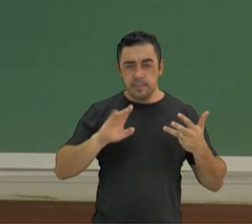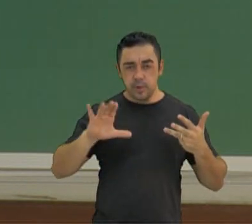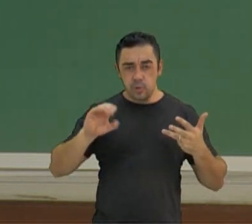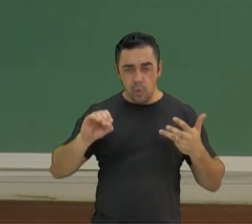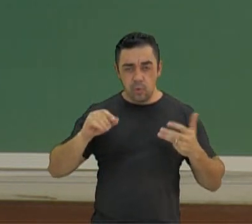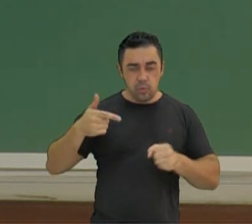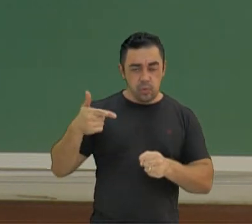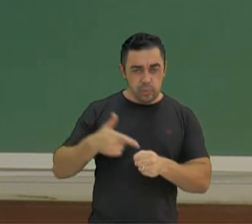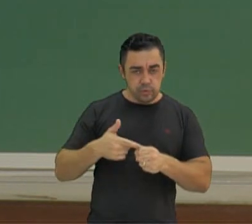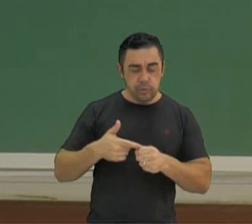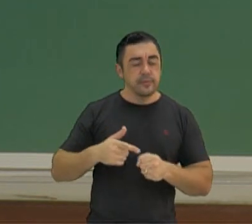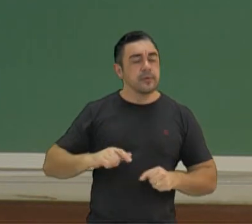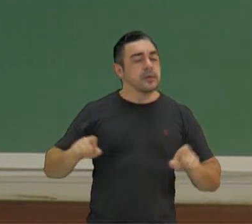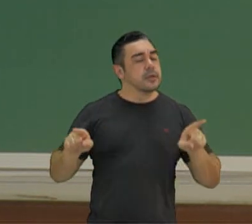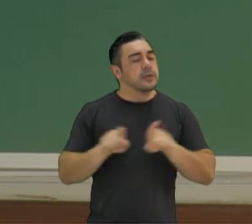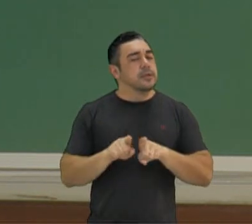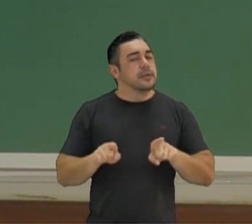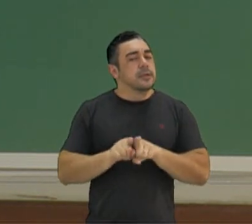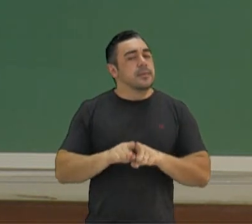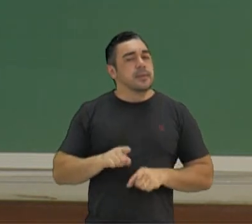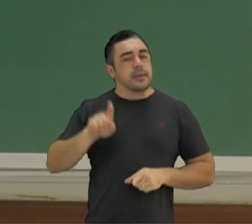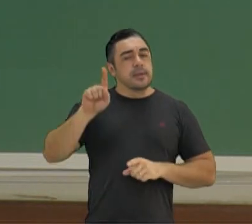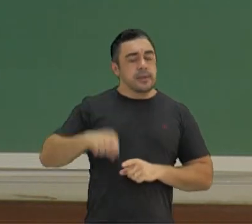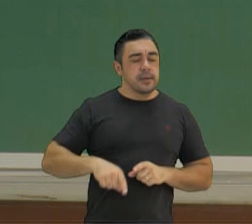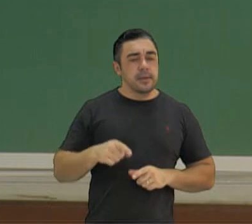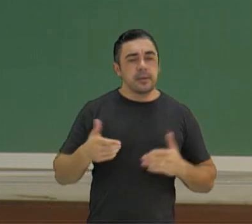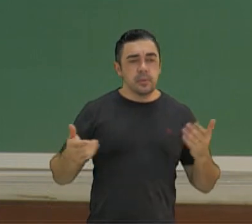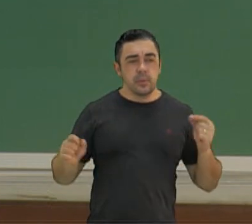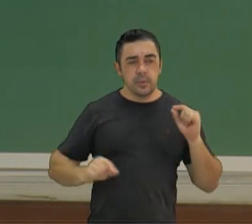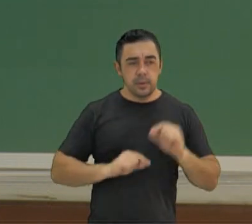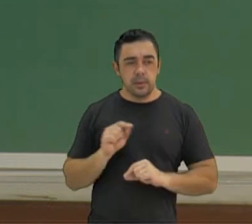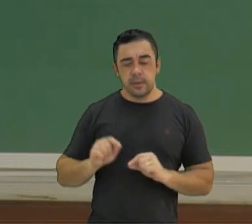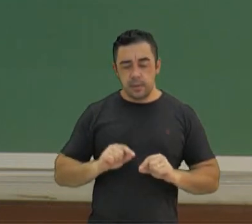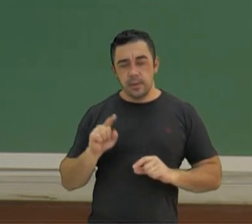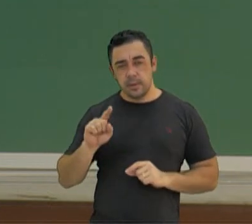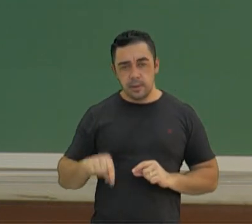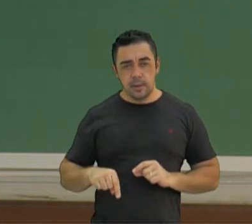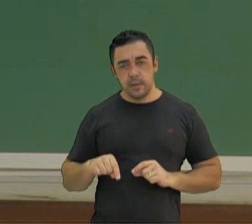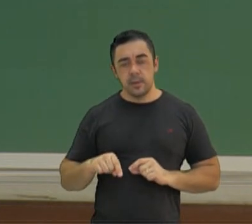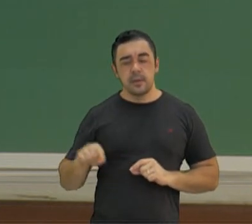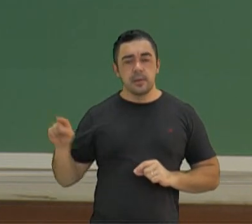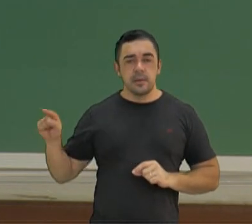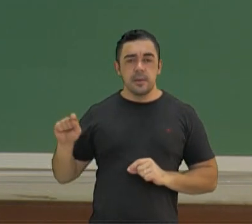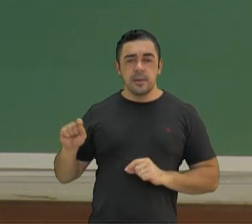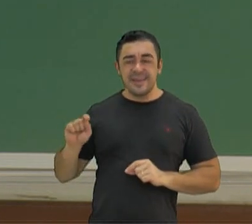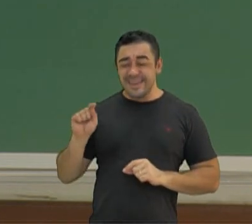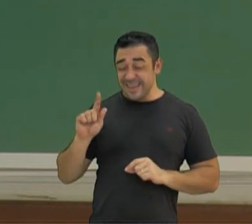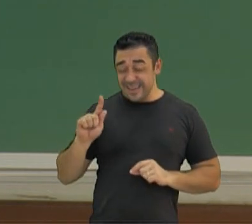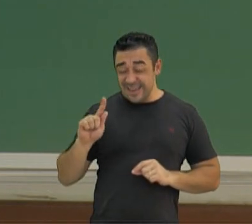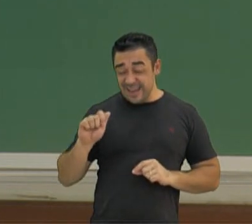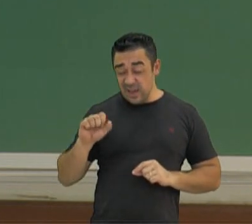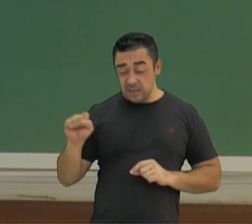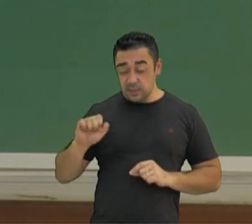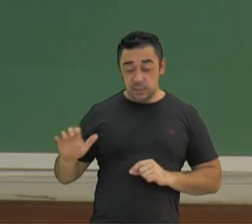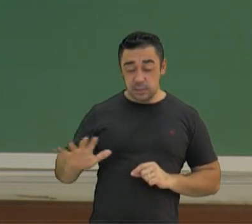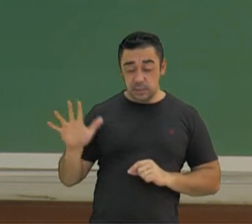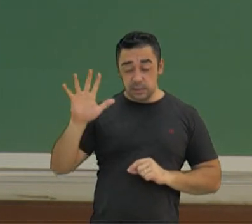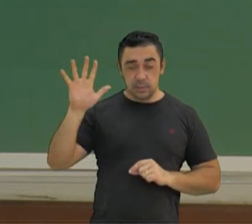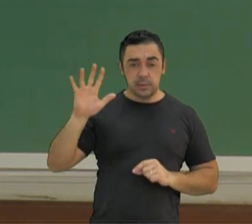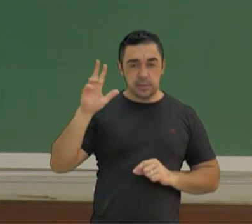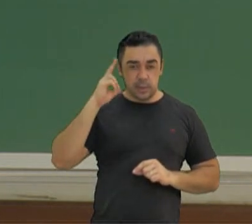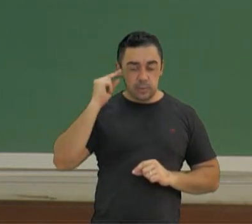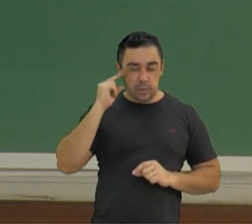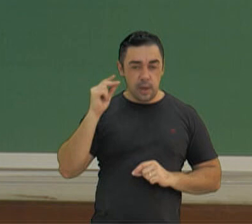e, logicamente, mais atualmente falando, sobre, em menor escala ainda, o gás natural e energia nuclear. Esta